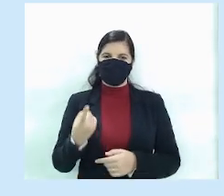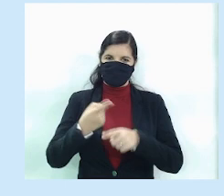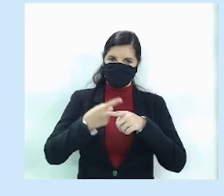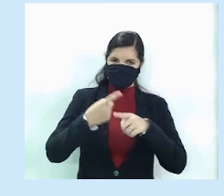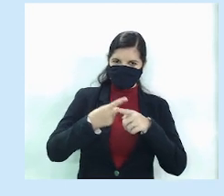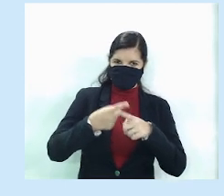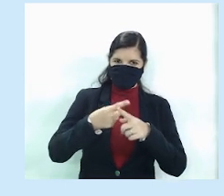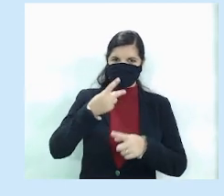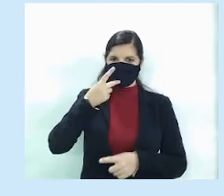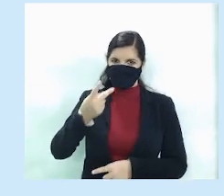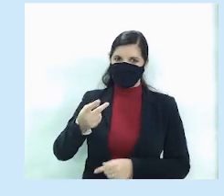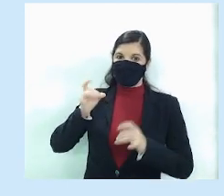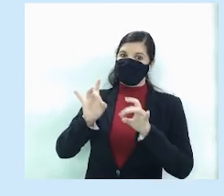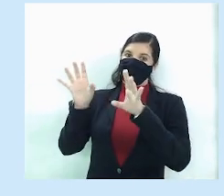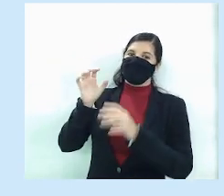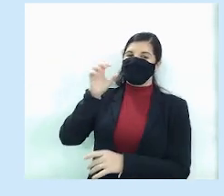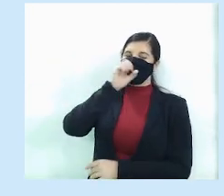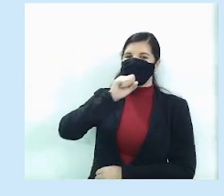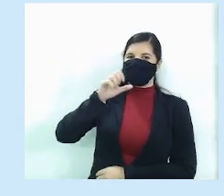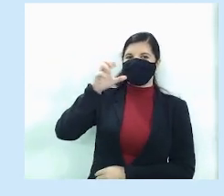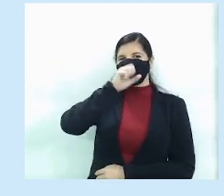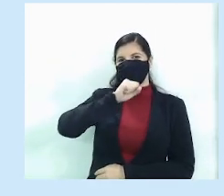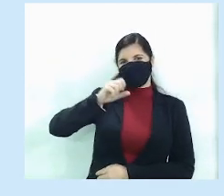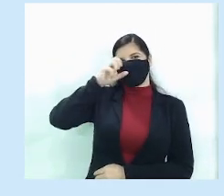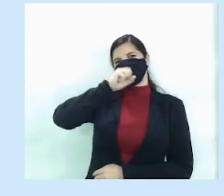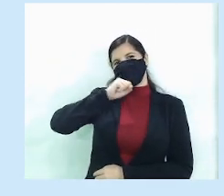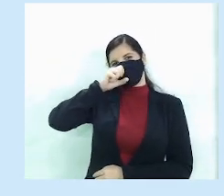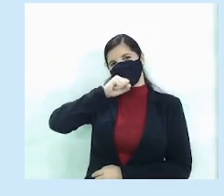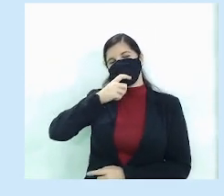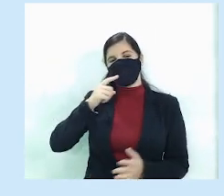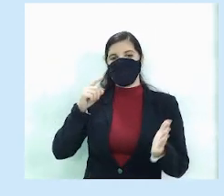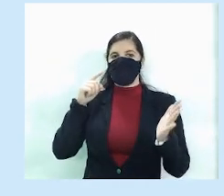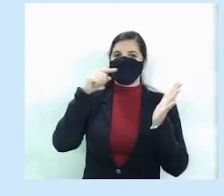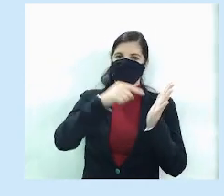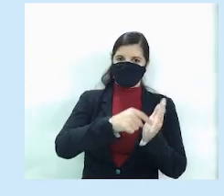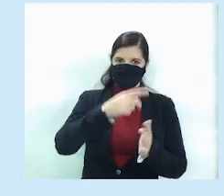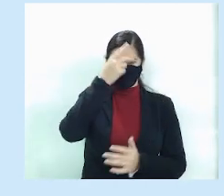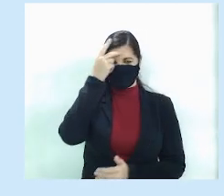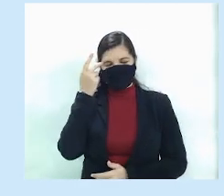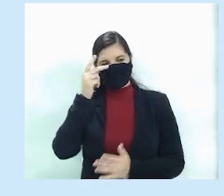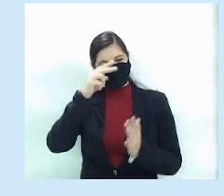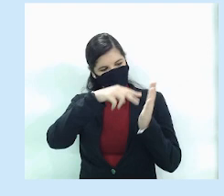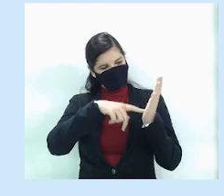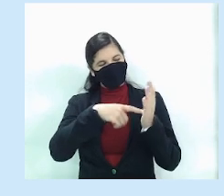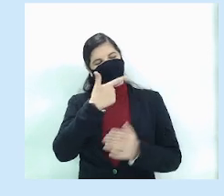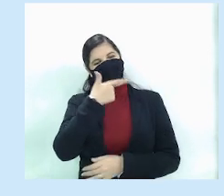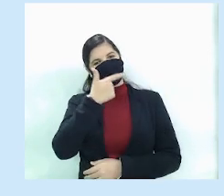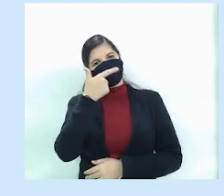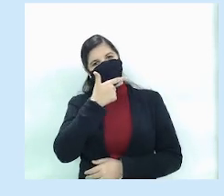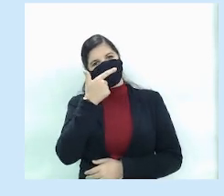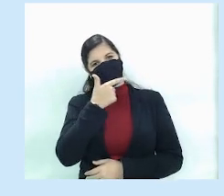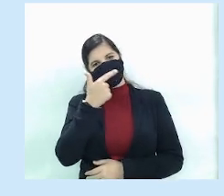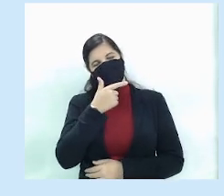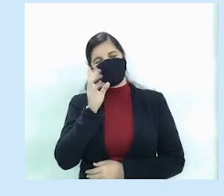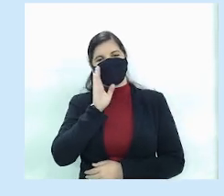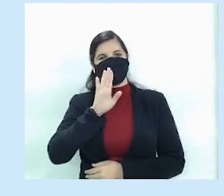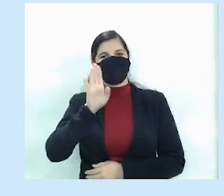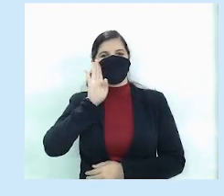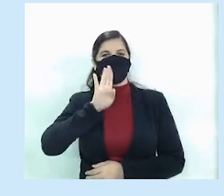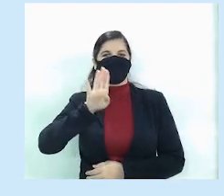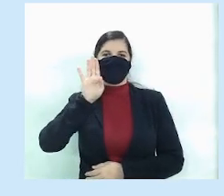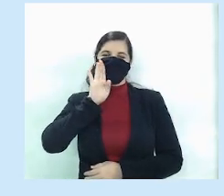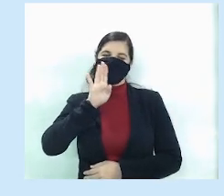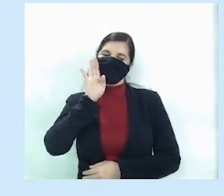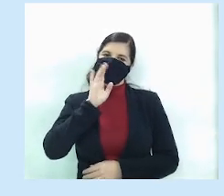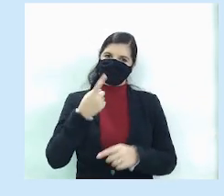um exemplo de um texto que tem a finalidade de fazer a gente rir, fazer a gente se divertir.